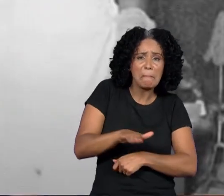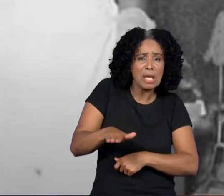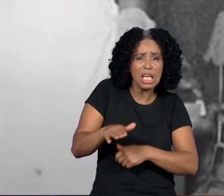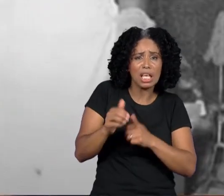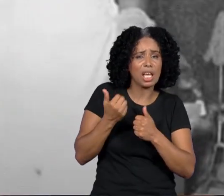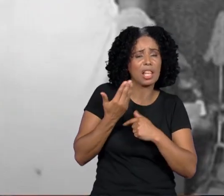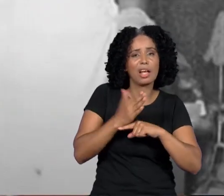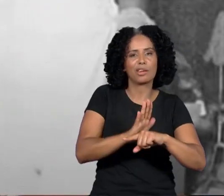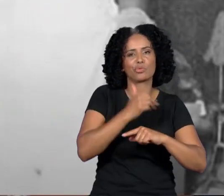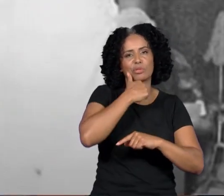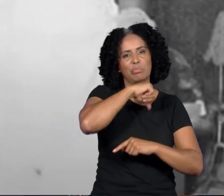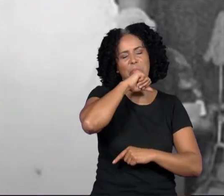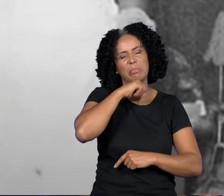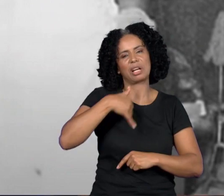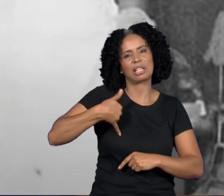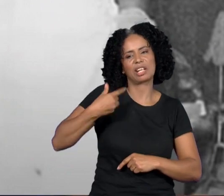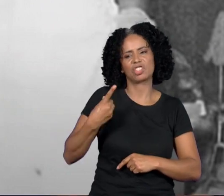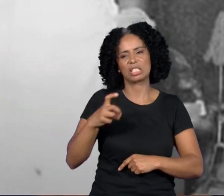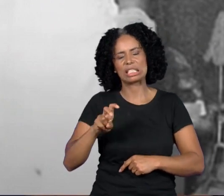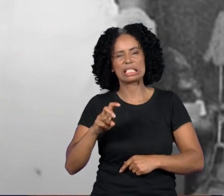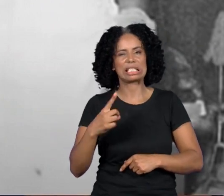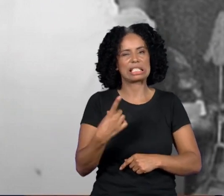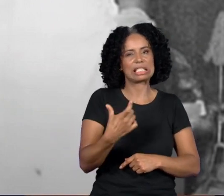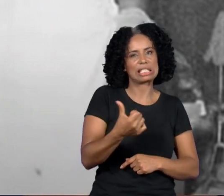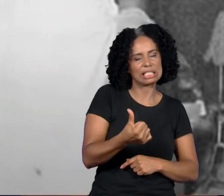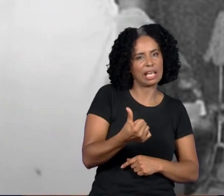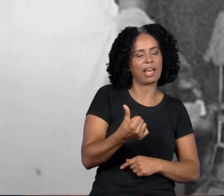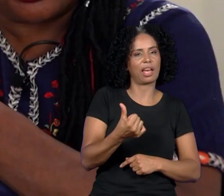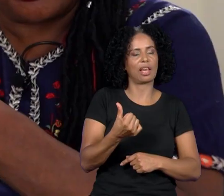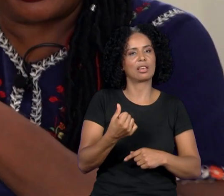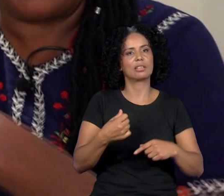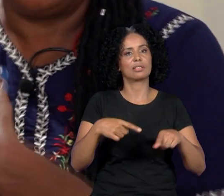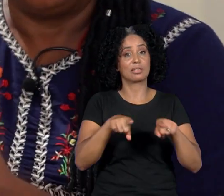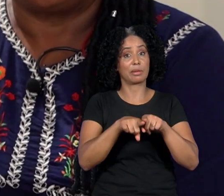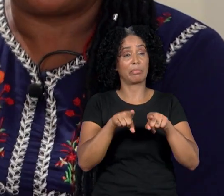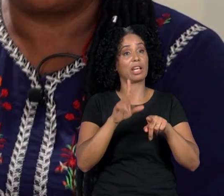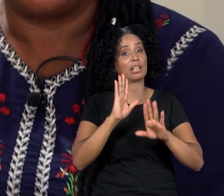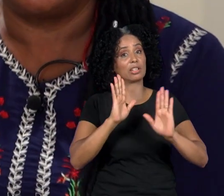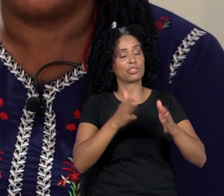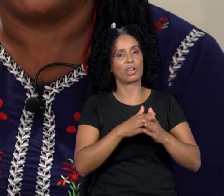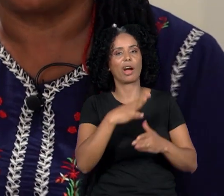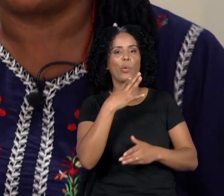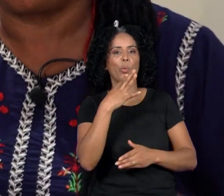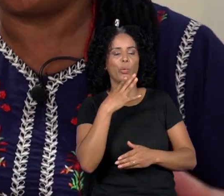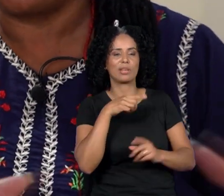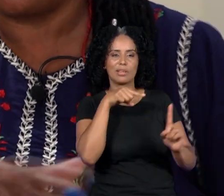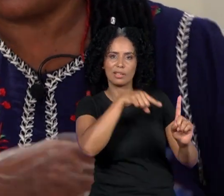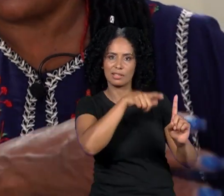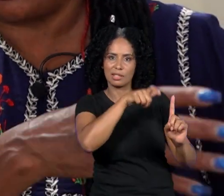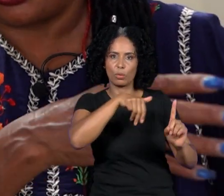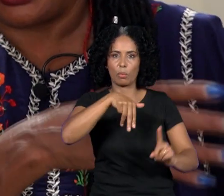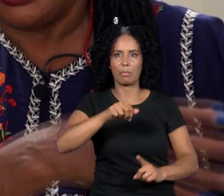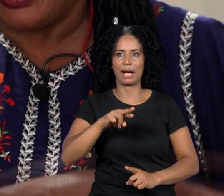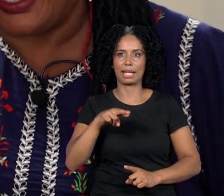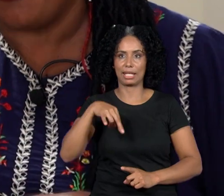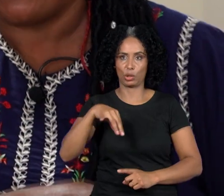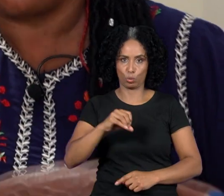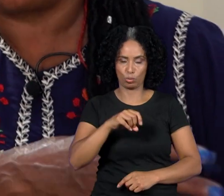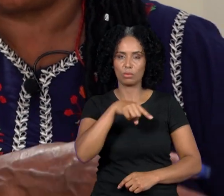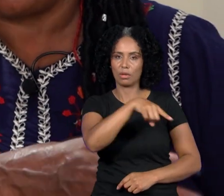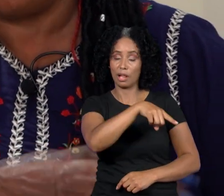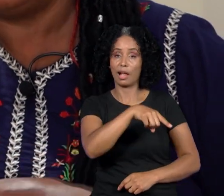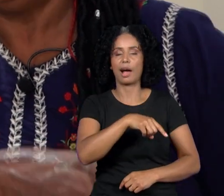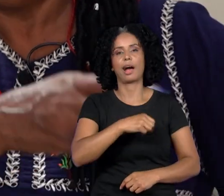por volta de 15, 16 anos e vai com o marido, que é de Santos, né, para a cidade de Santos. Mas ela começa sua trajetória